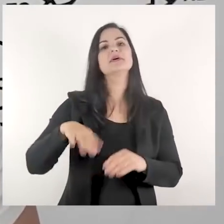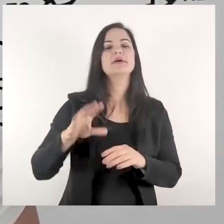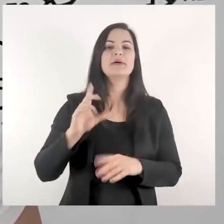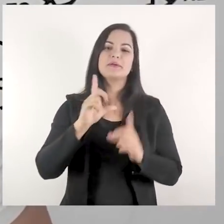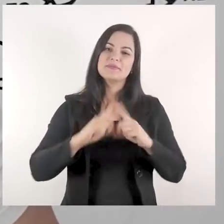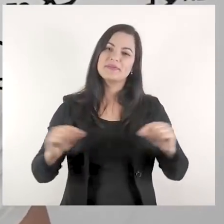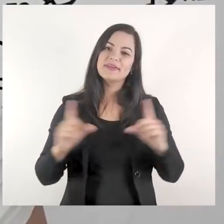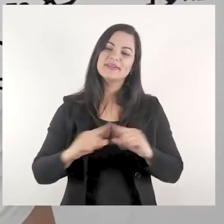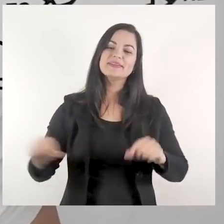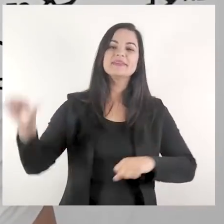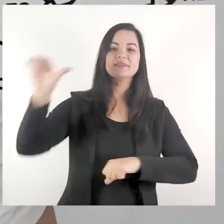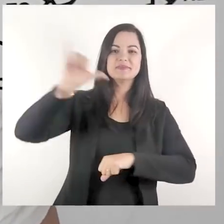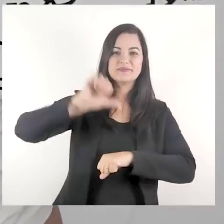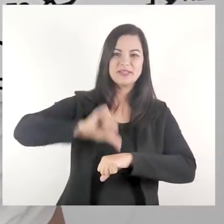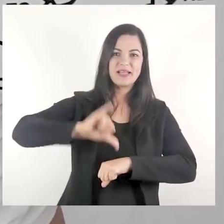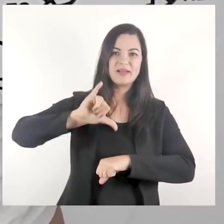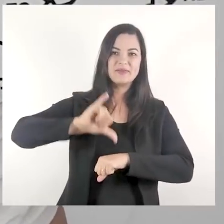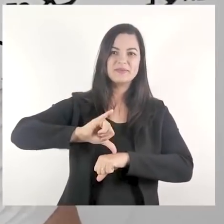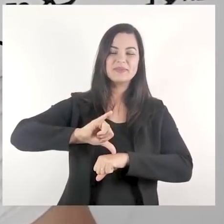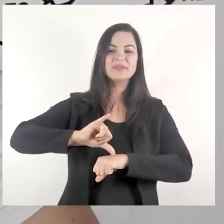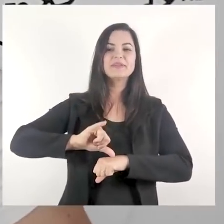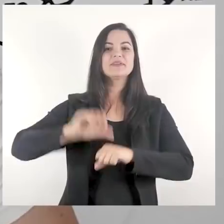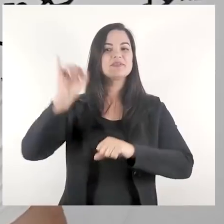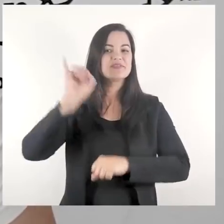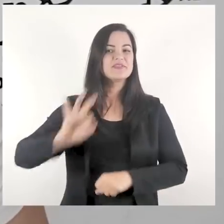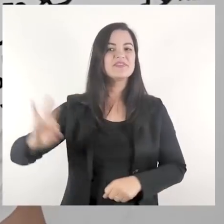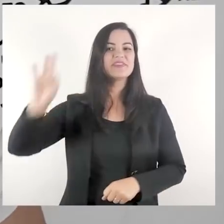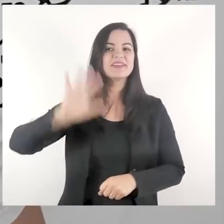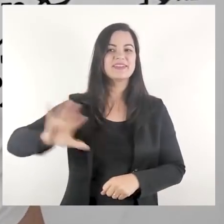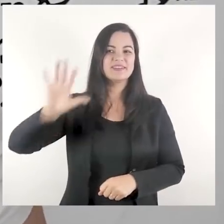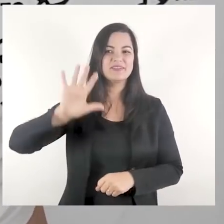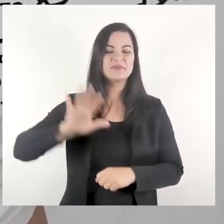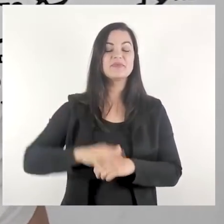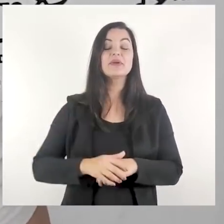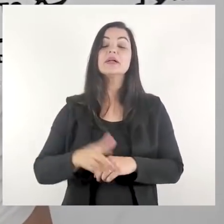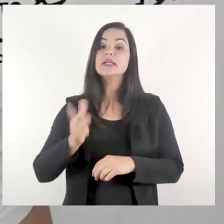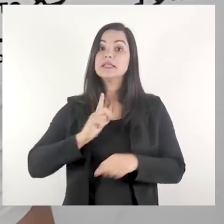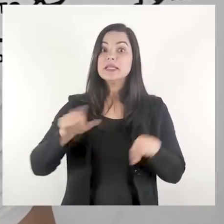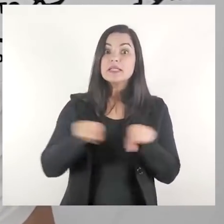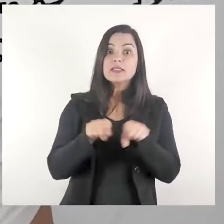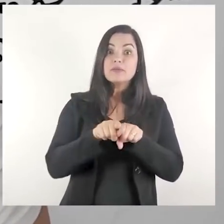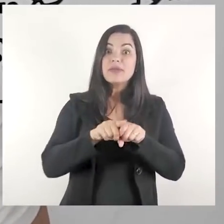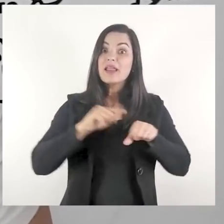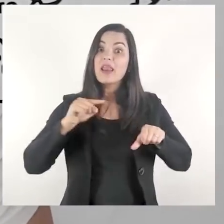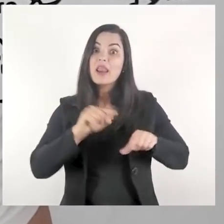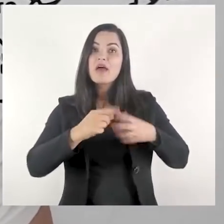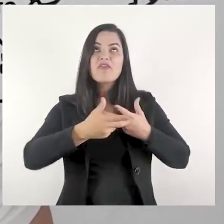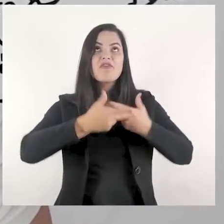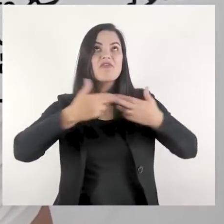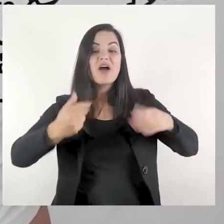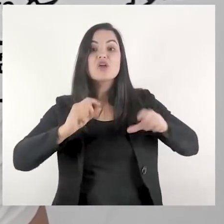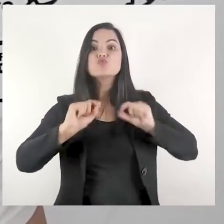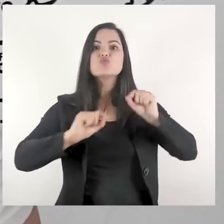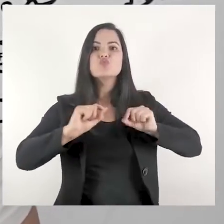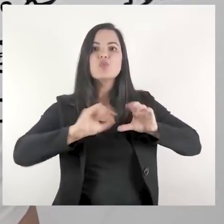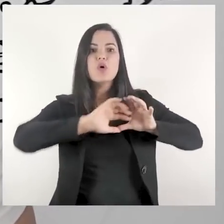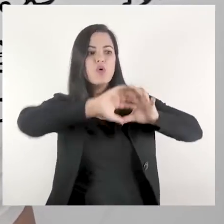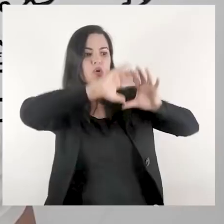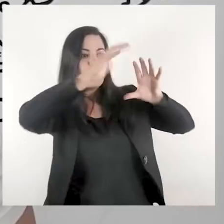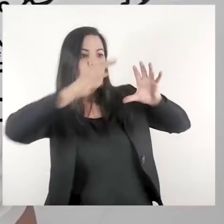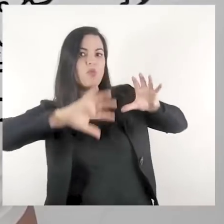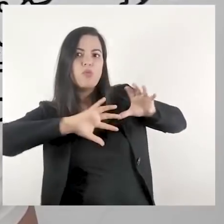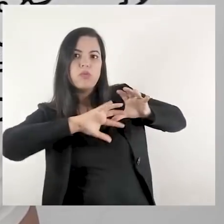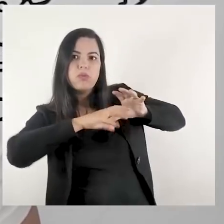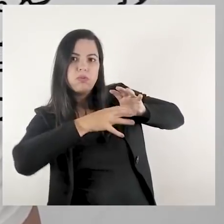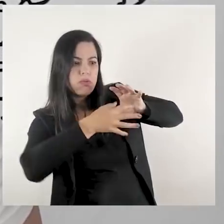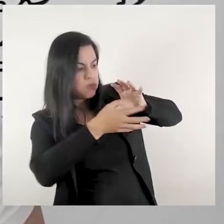federal. Além disso, temos muitas cavernas, uma fauna riquíssima formando os